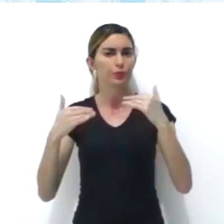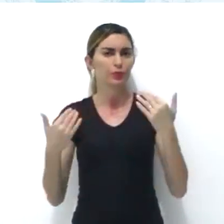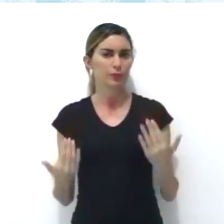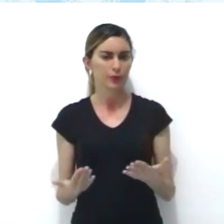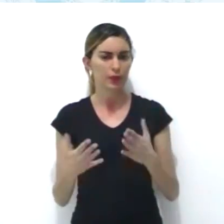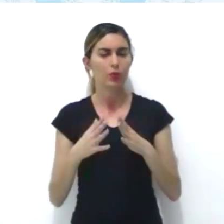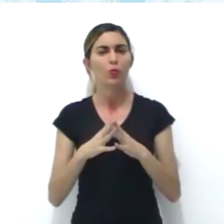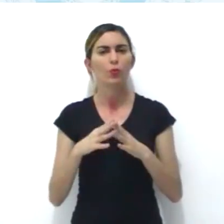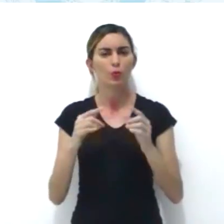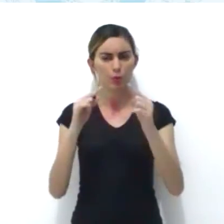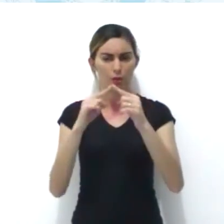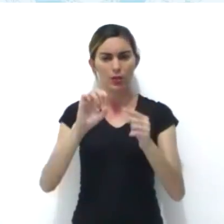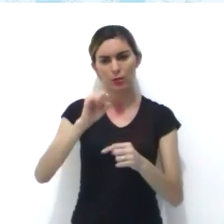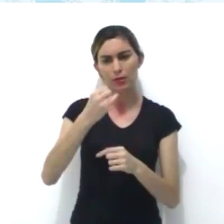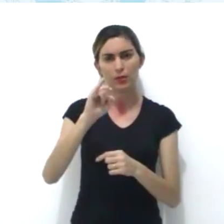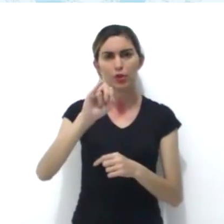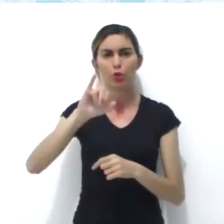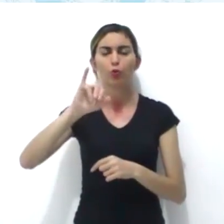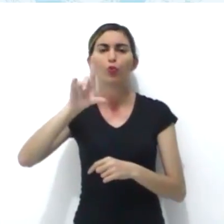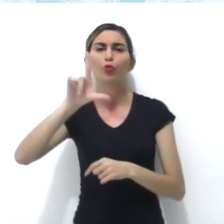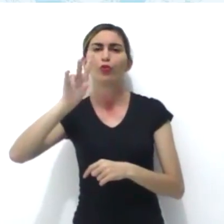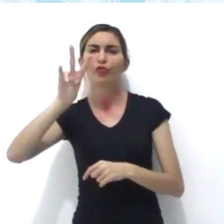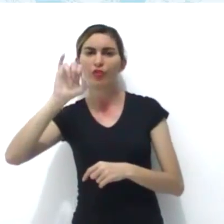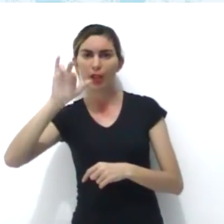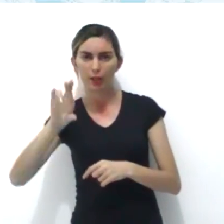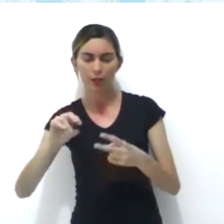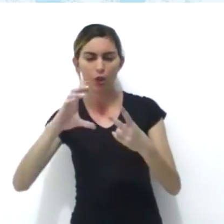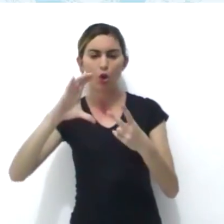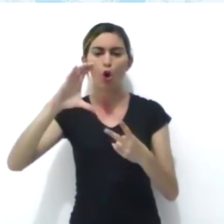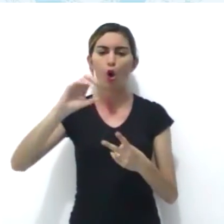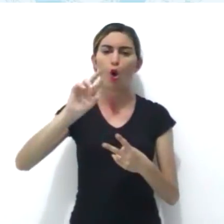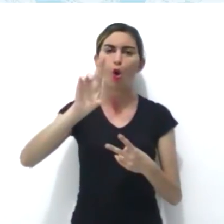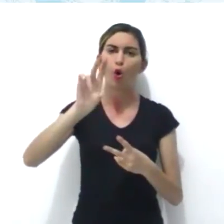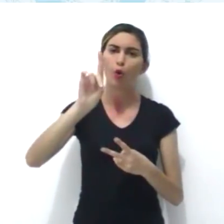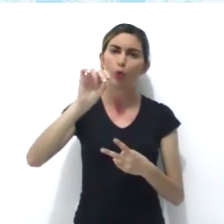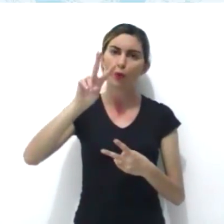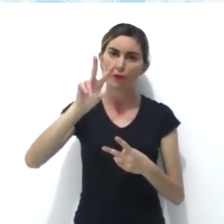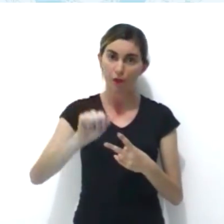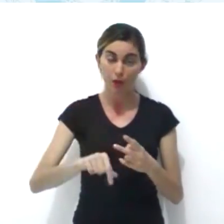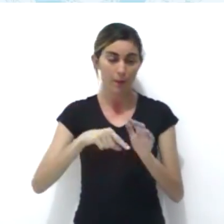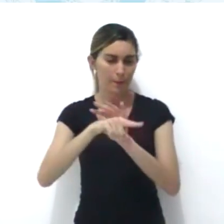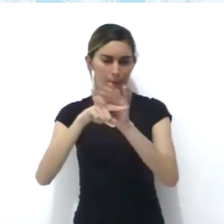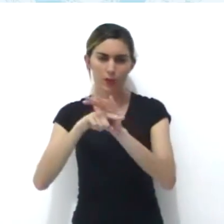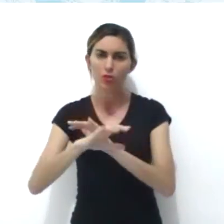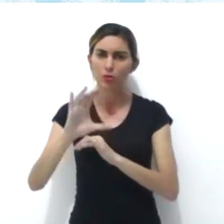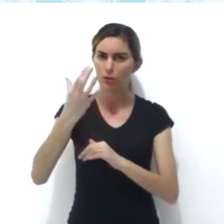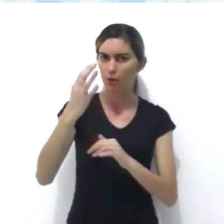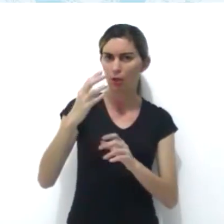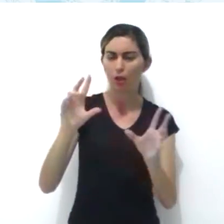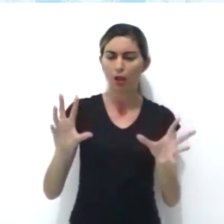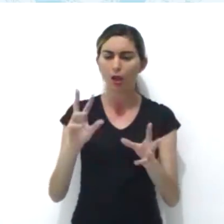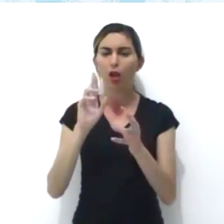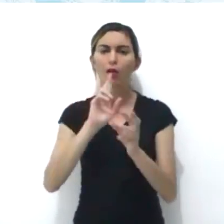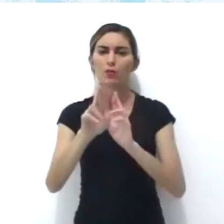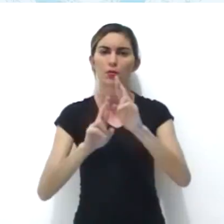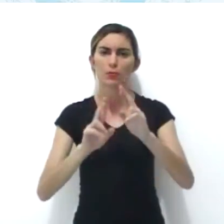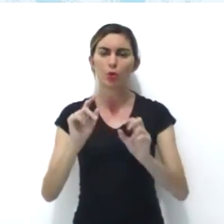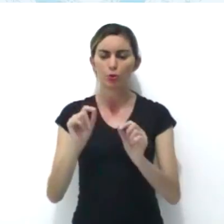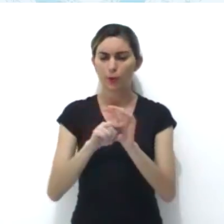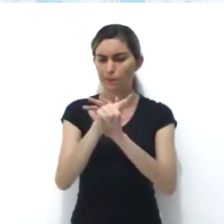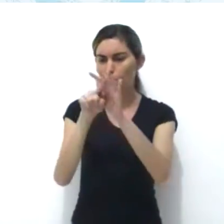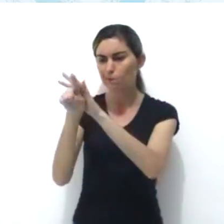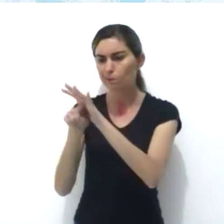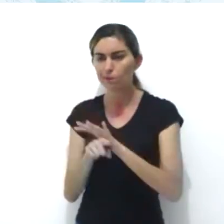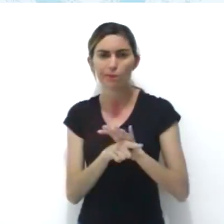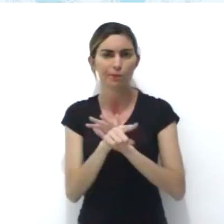proporcionar. Então, de acordo com Silveira e Córdova, preste atenção aí nessa imagem. A pesquisa científica é o